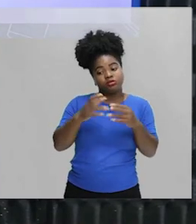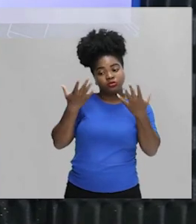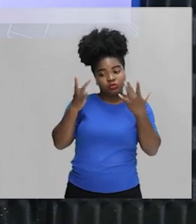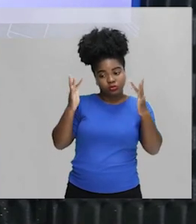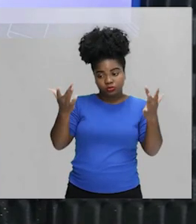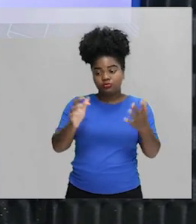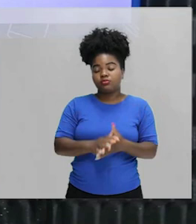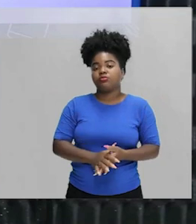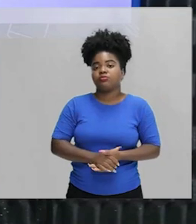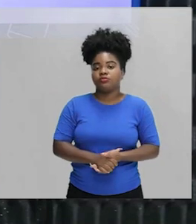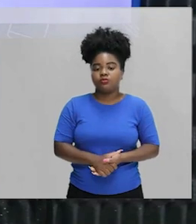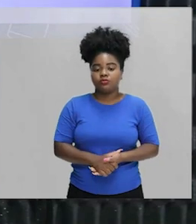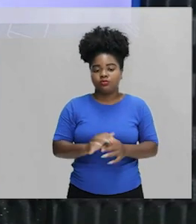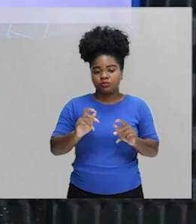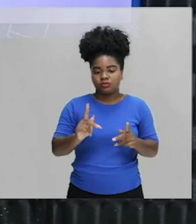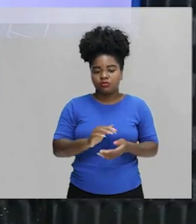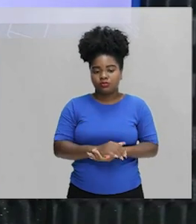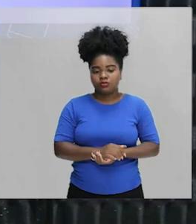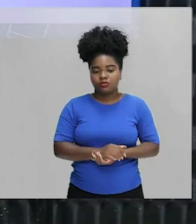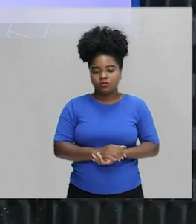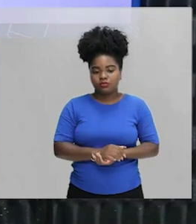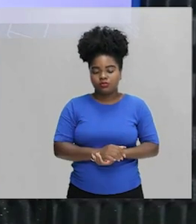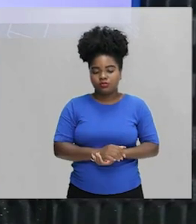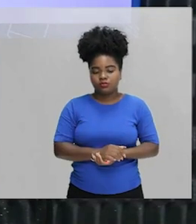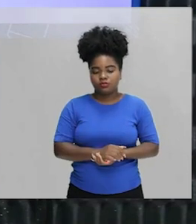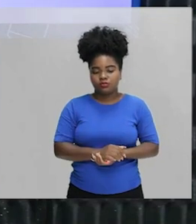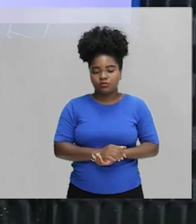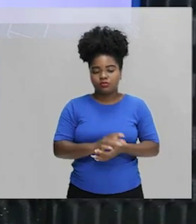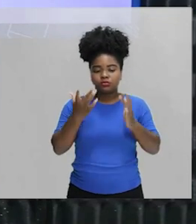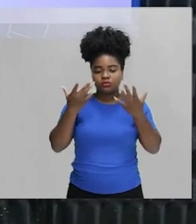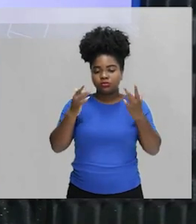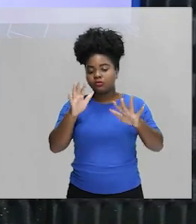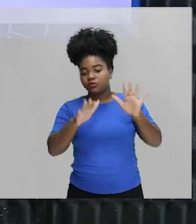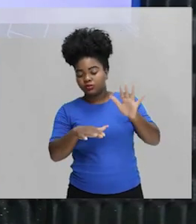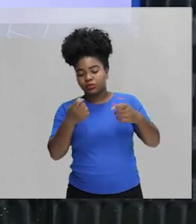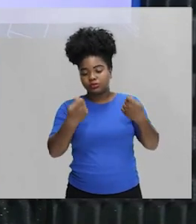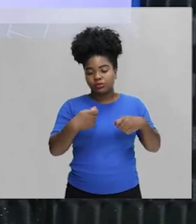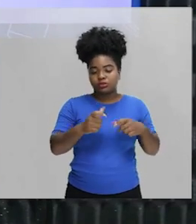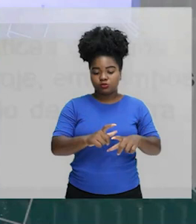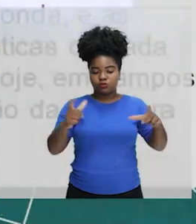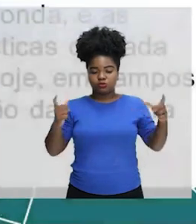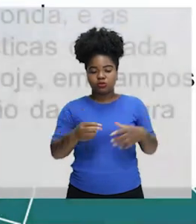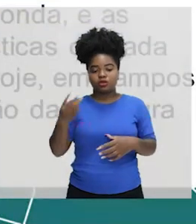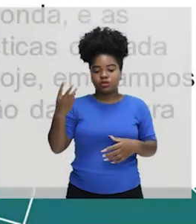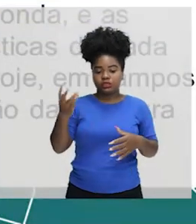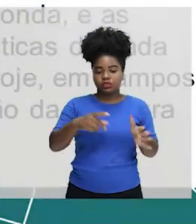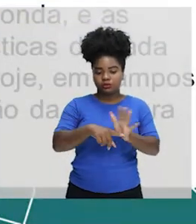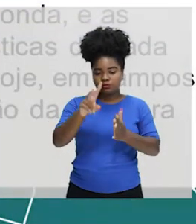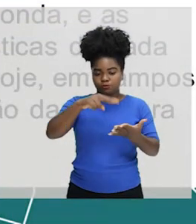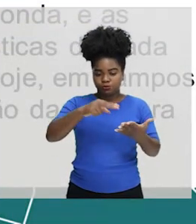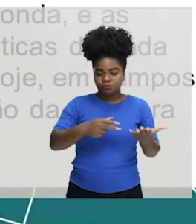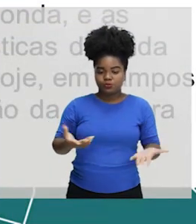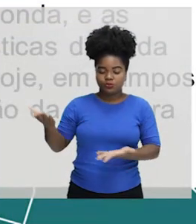Tá ok então o brilho depende do tamanho vamos para questão